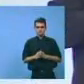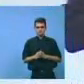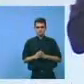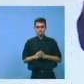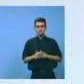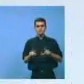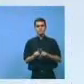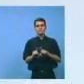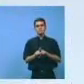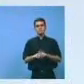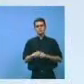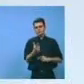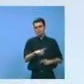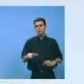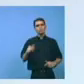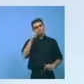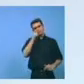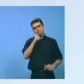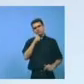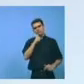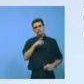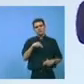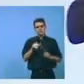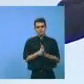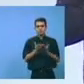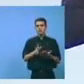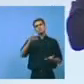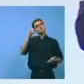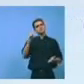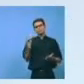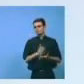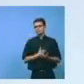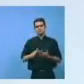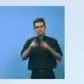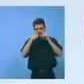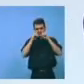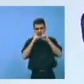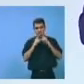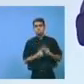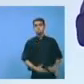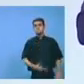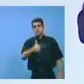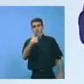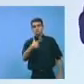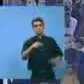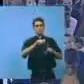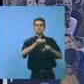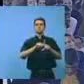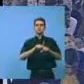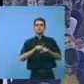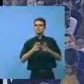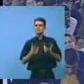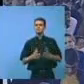com lágrimas abundantes. O povo de Deus, Josias, o que vai levar adiante